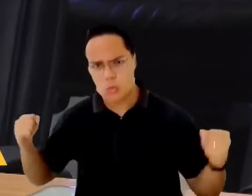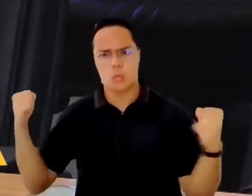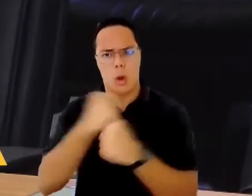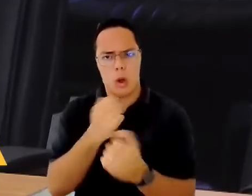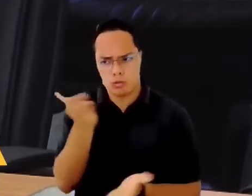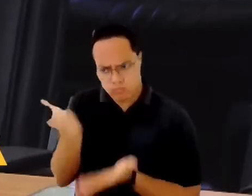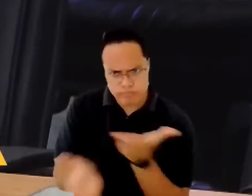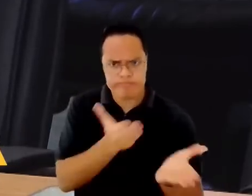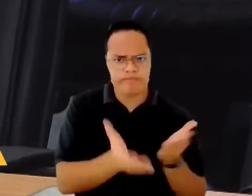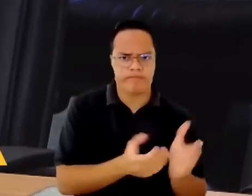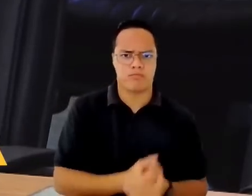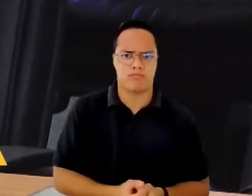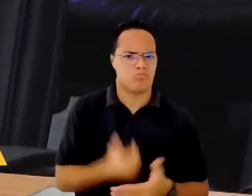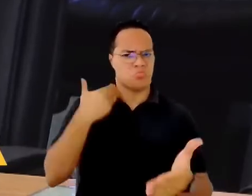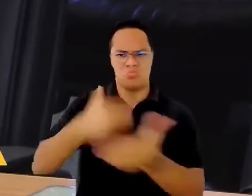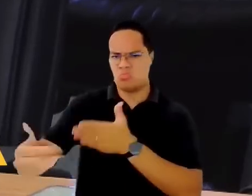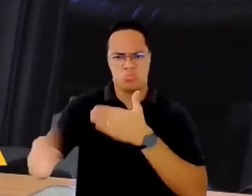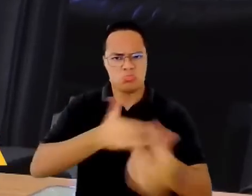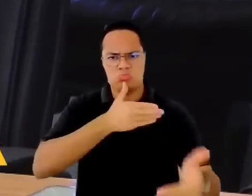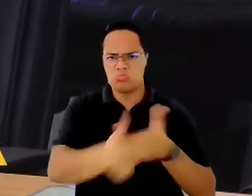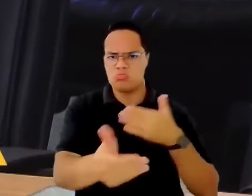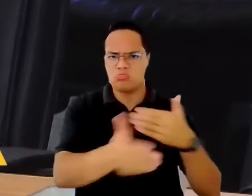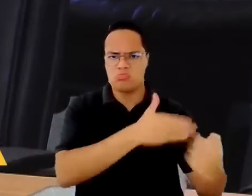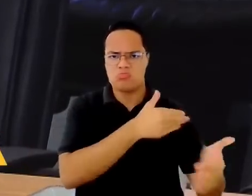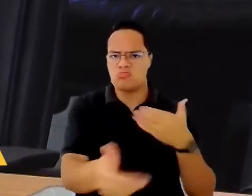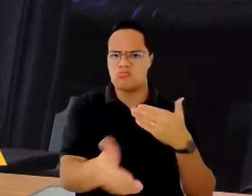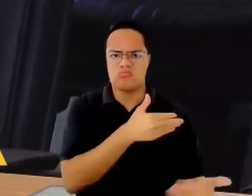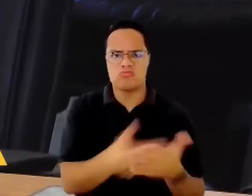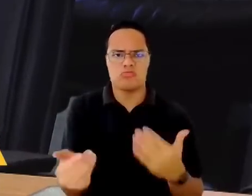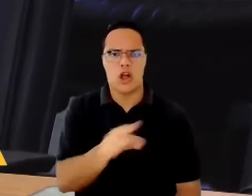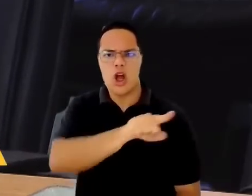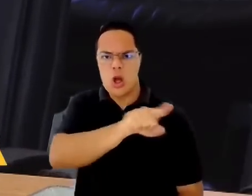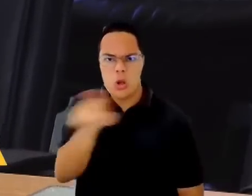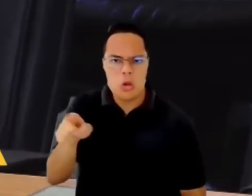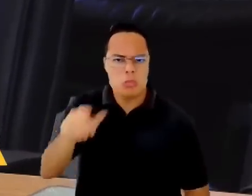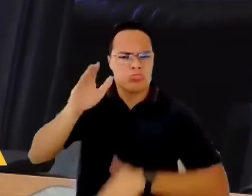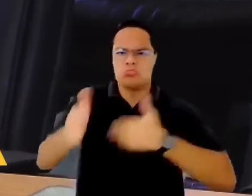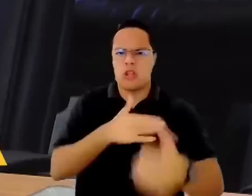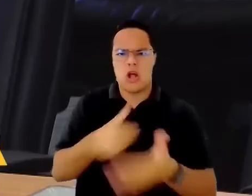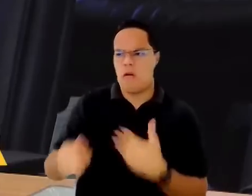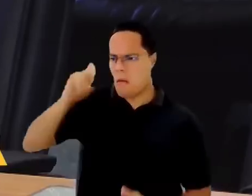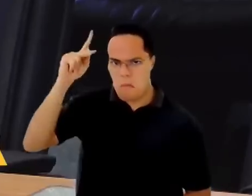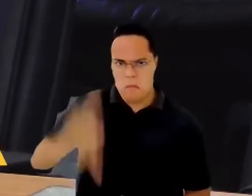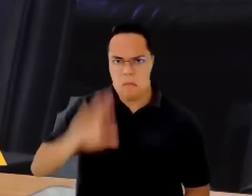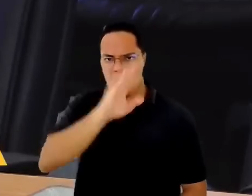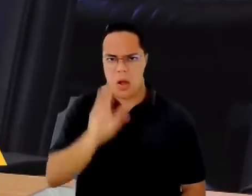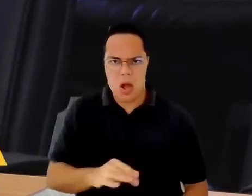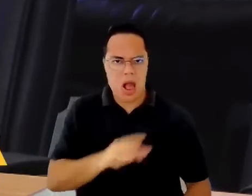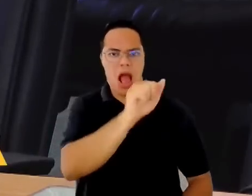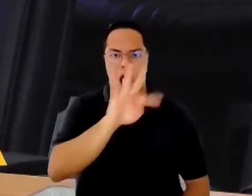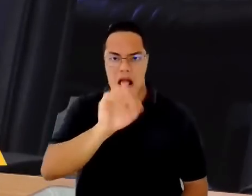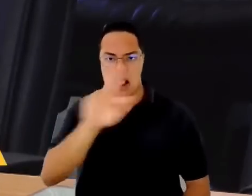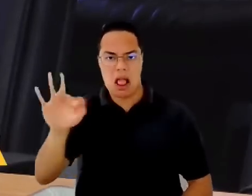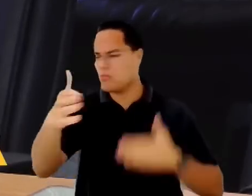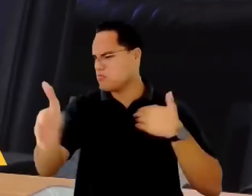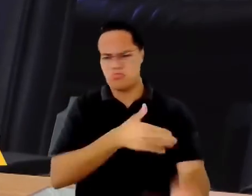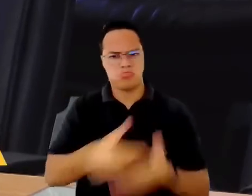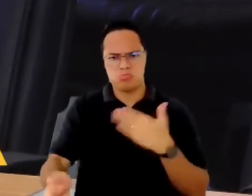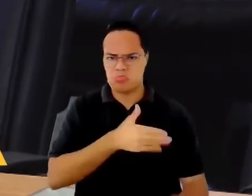qualquer um que seja Presidente da República presidente do STF quem for